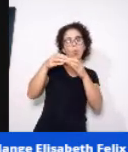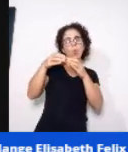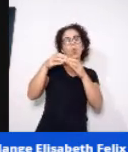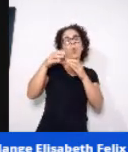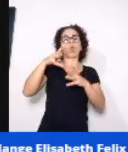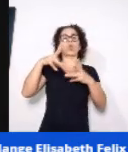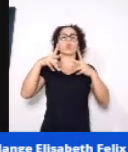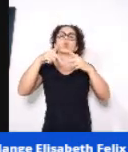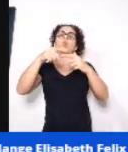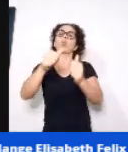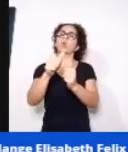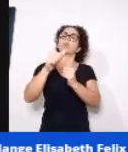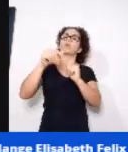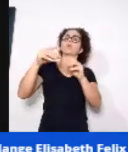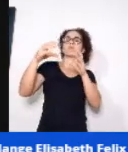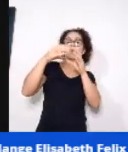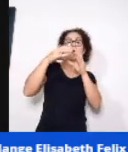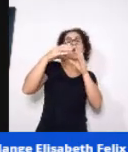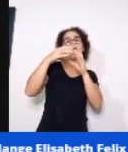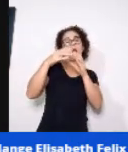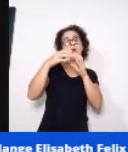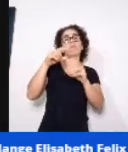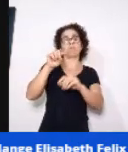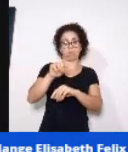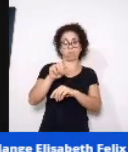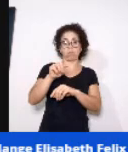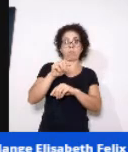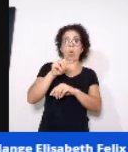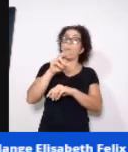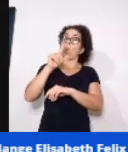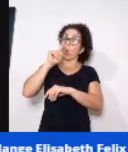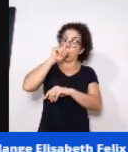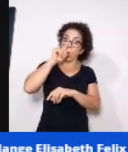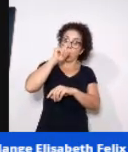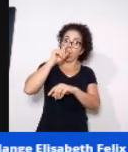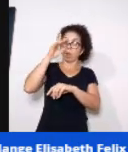você está se relacionando. Com que você abre a porta da sua casa para entrar dentro dela.